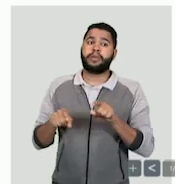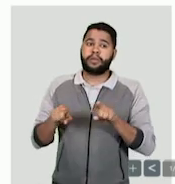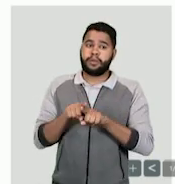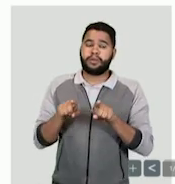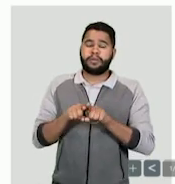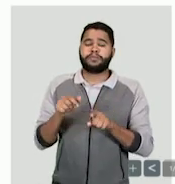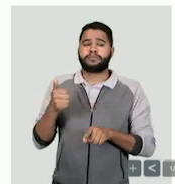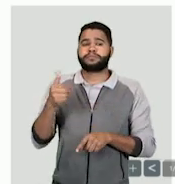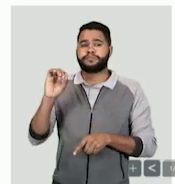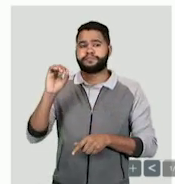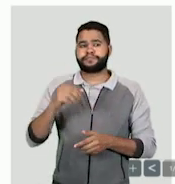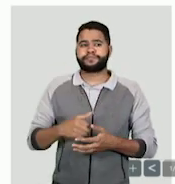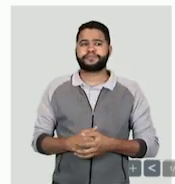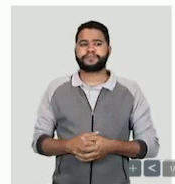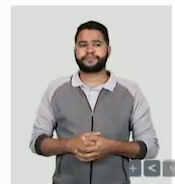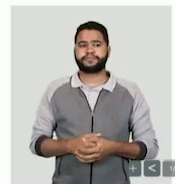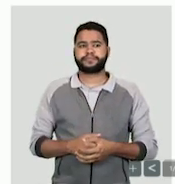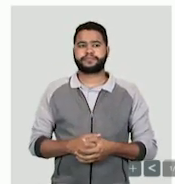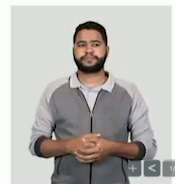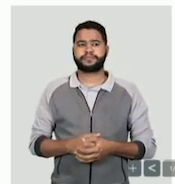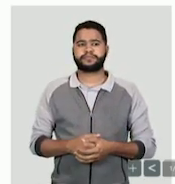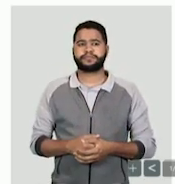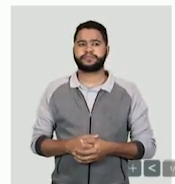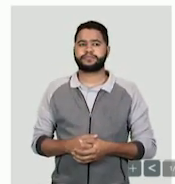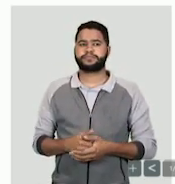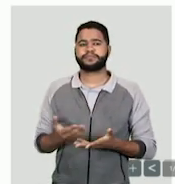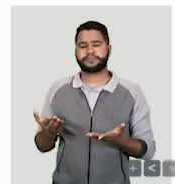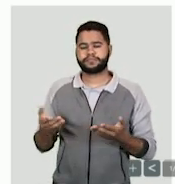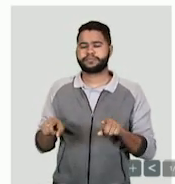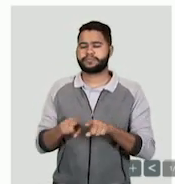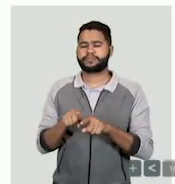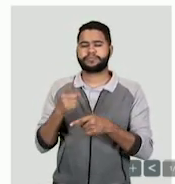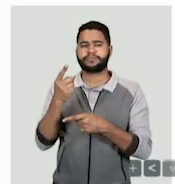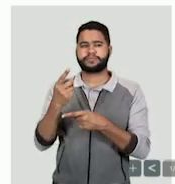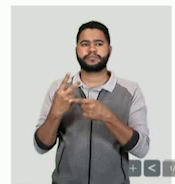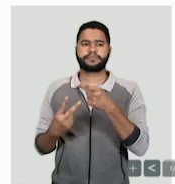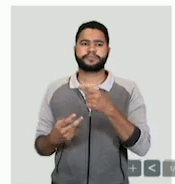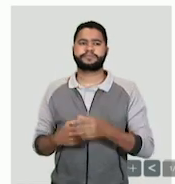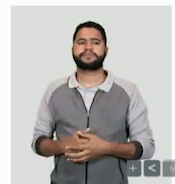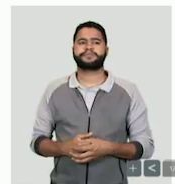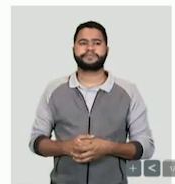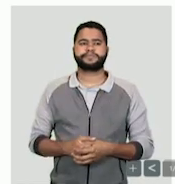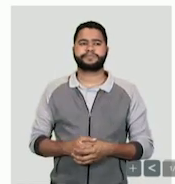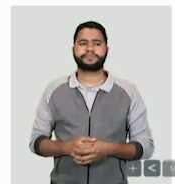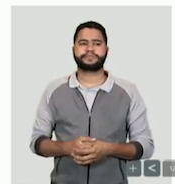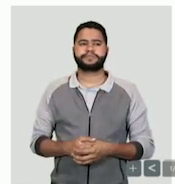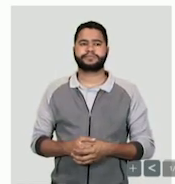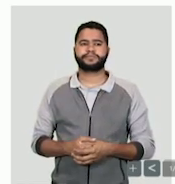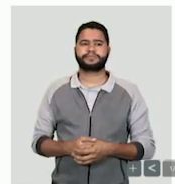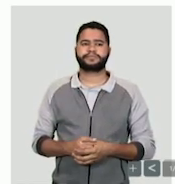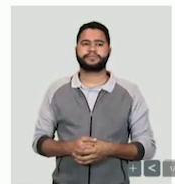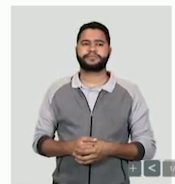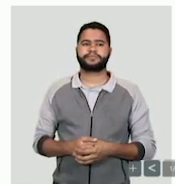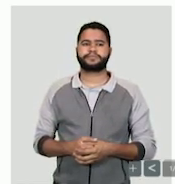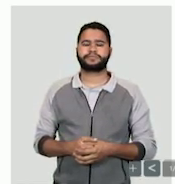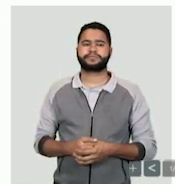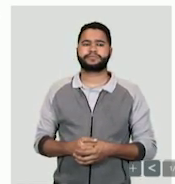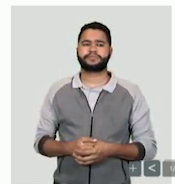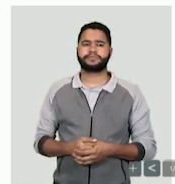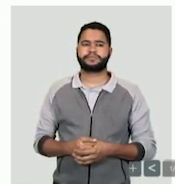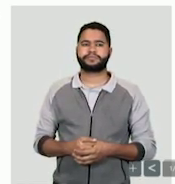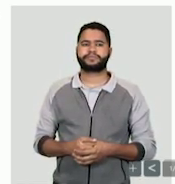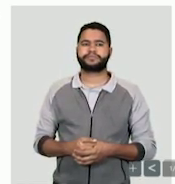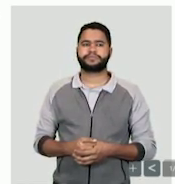10 sobre 20, que eu vou simplificar também. Eu vou ter que cosseno de B é igual a meio.